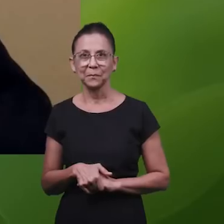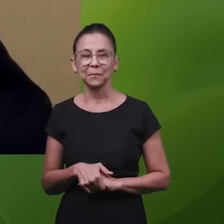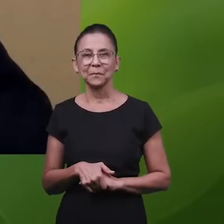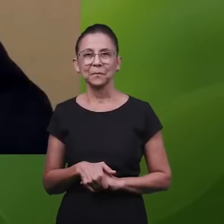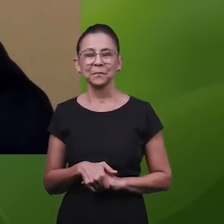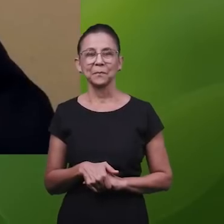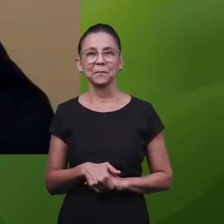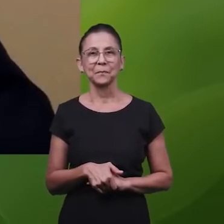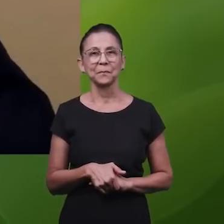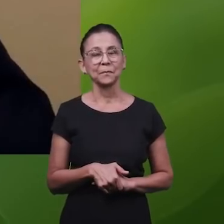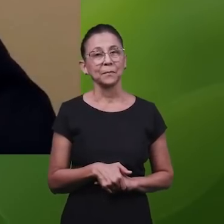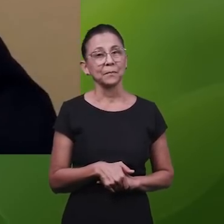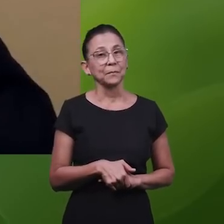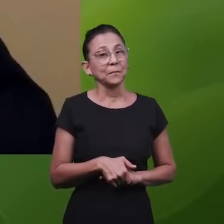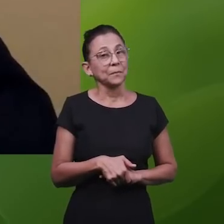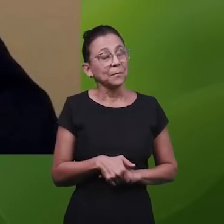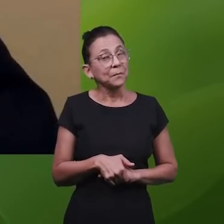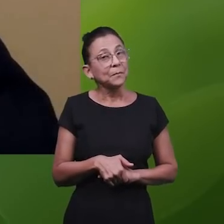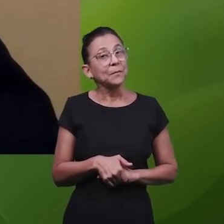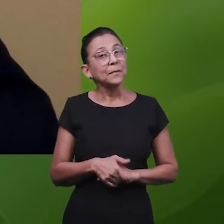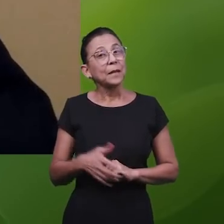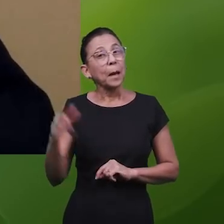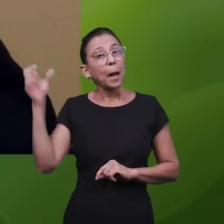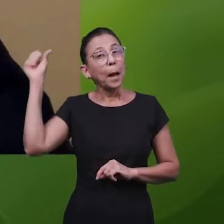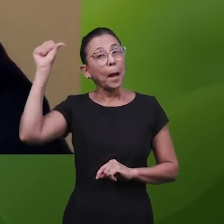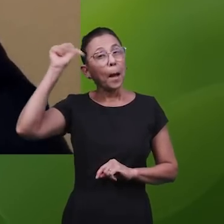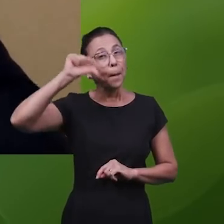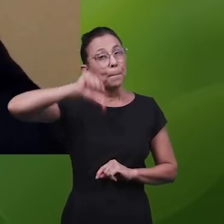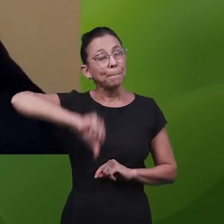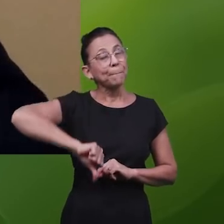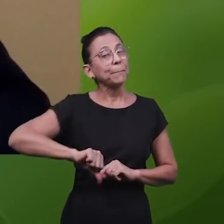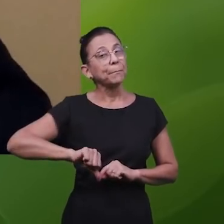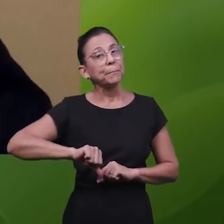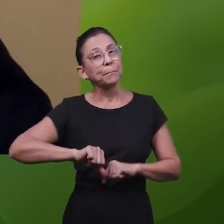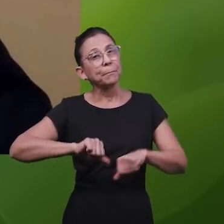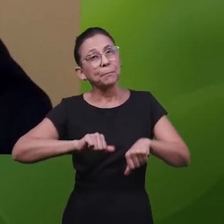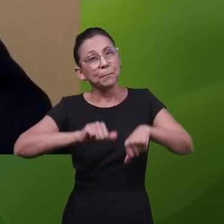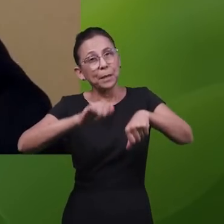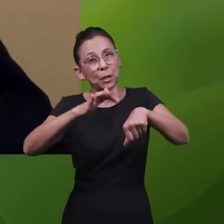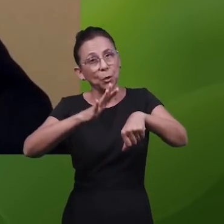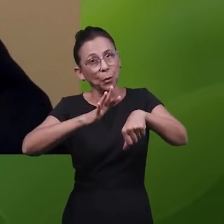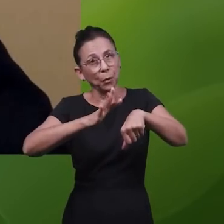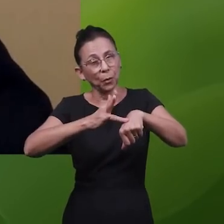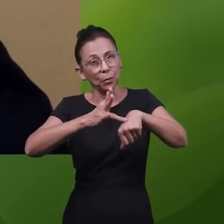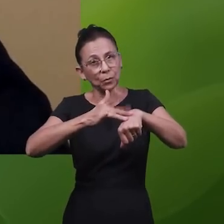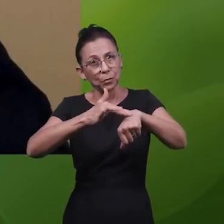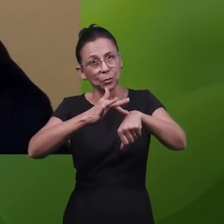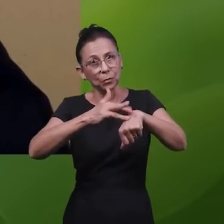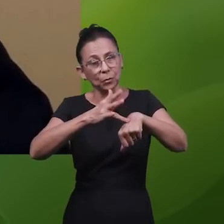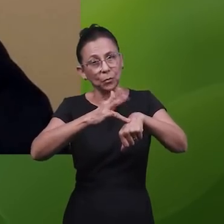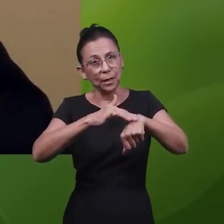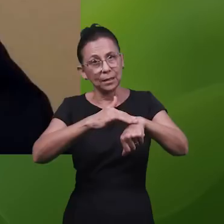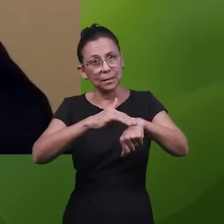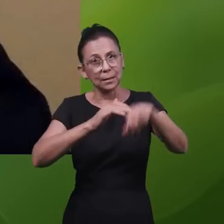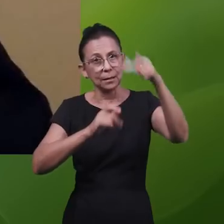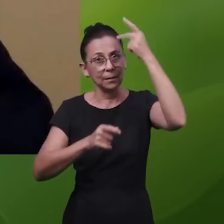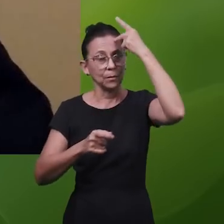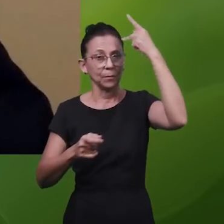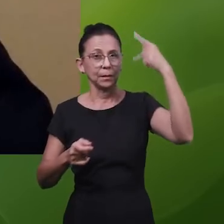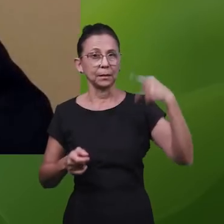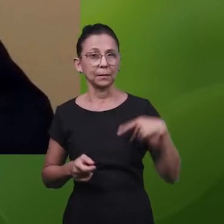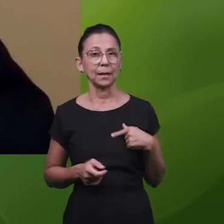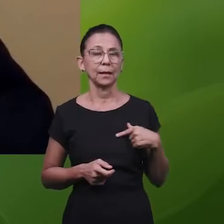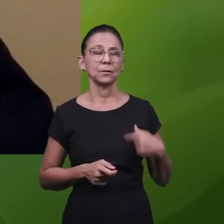pior chaga, a doença mais letal que o homem enfrenta é o